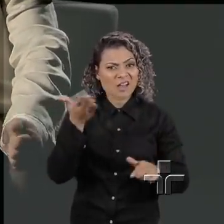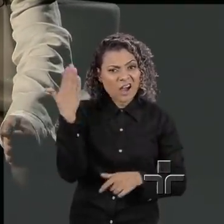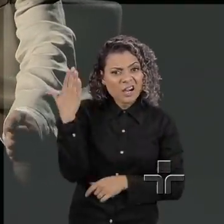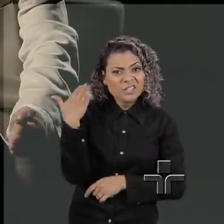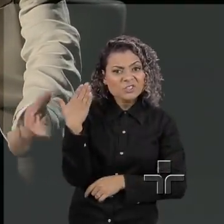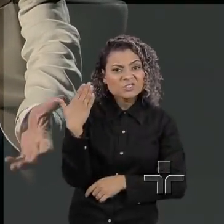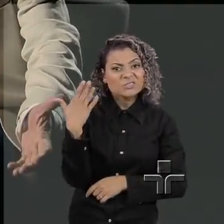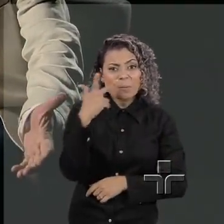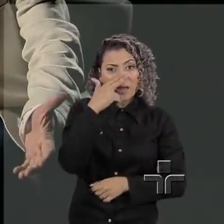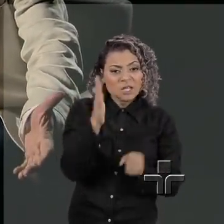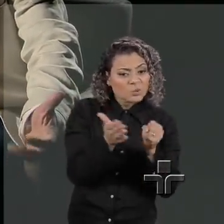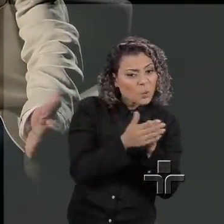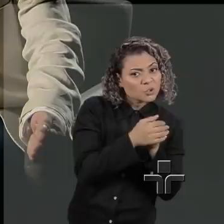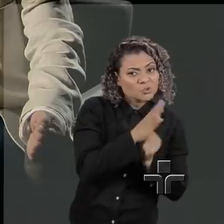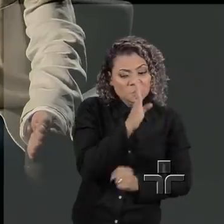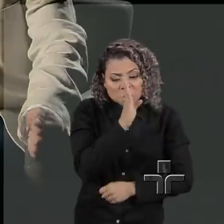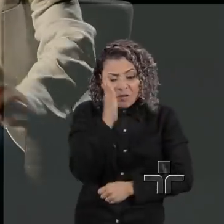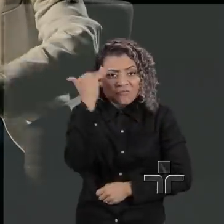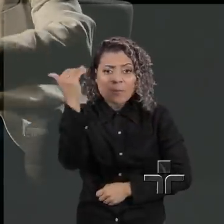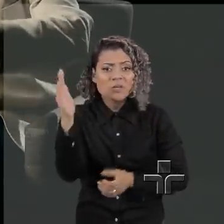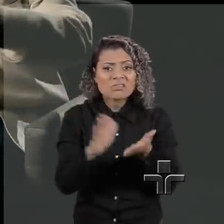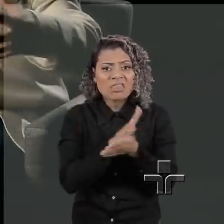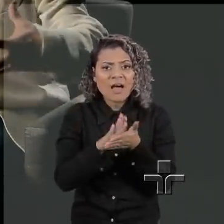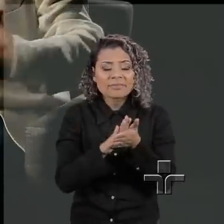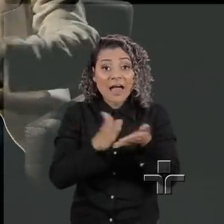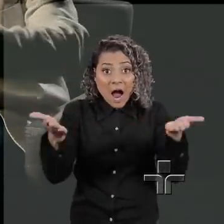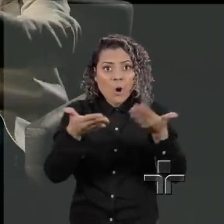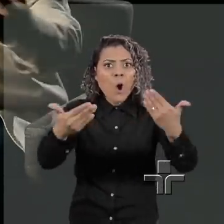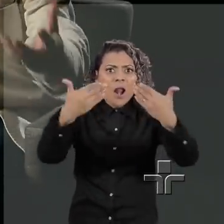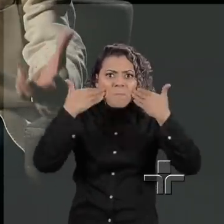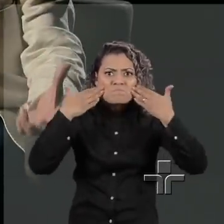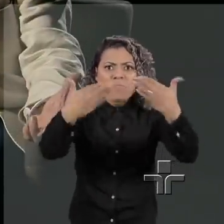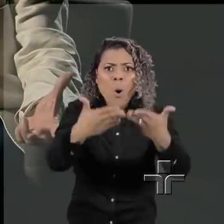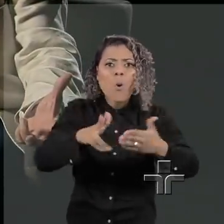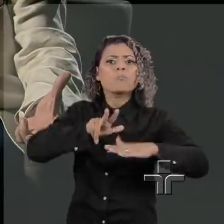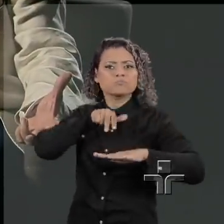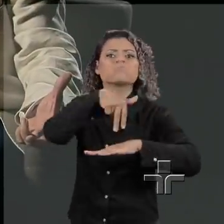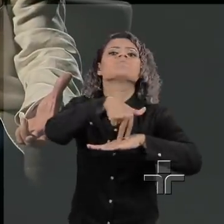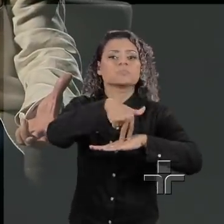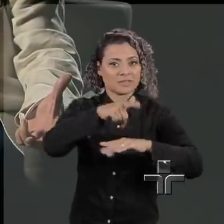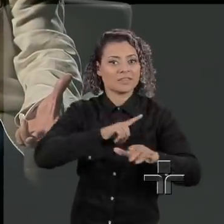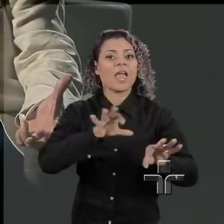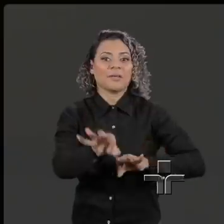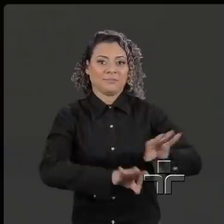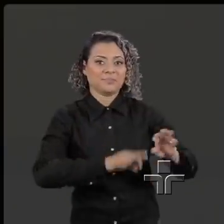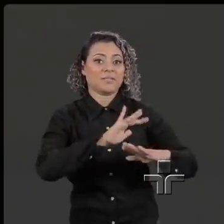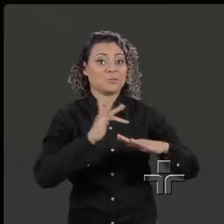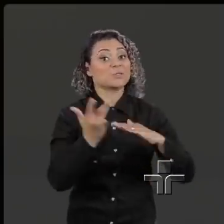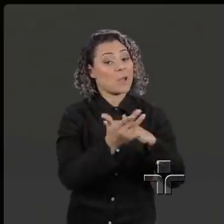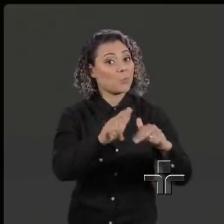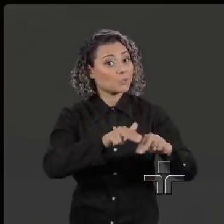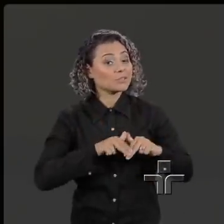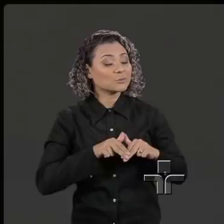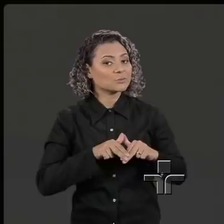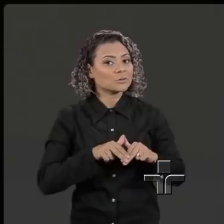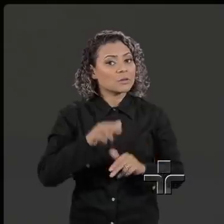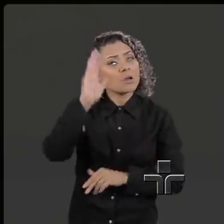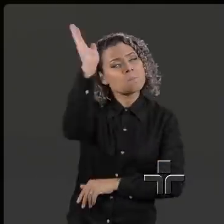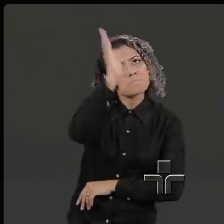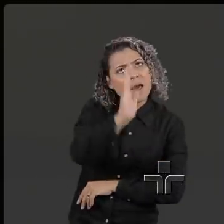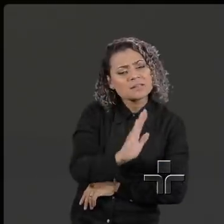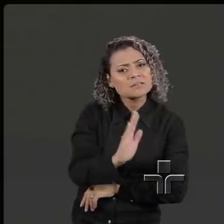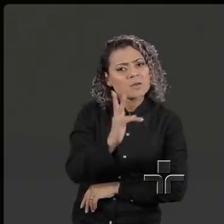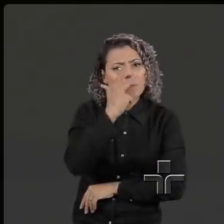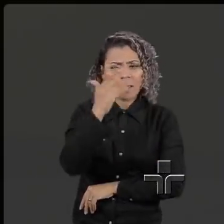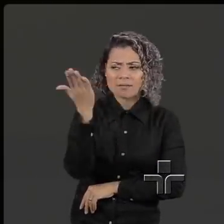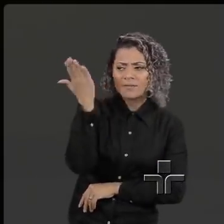invisíveis ou quase irrelevantes se elas não tivessem organizadas através das mídias sociais. Talvez o Brasil,